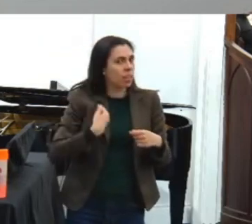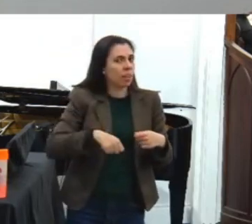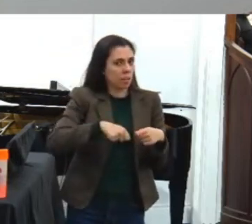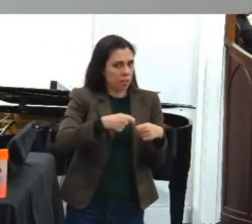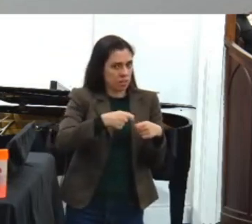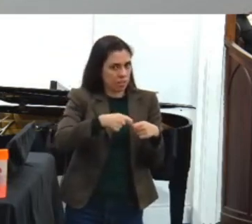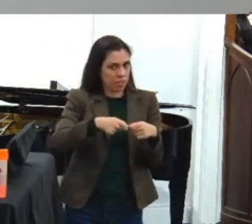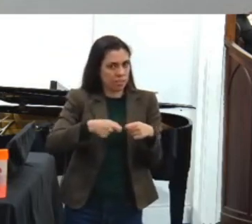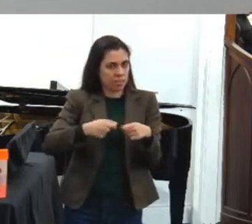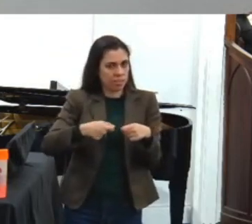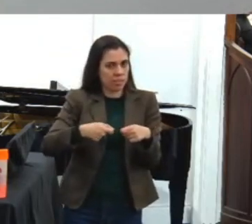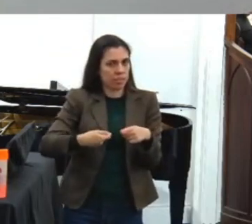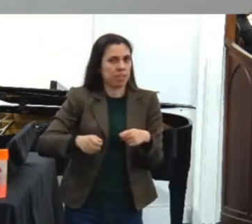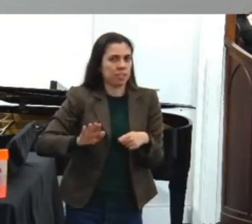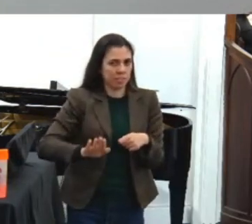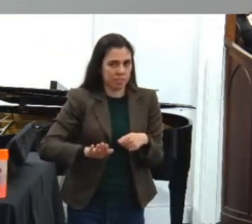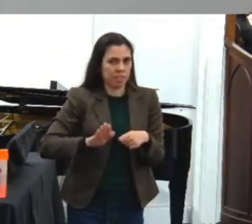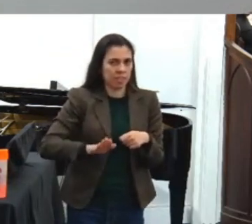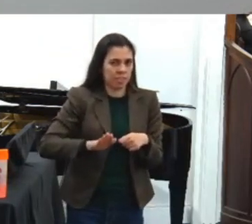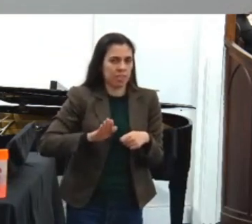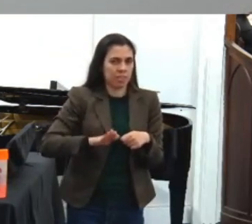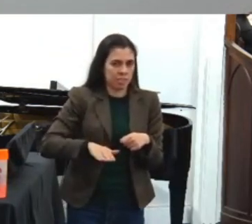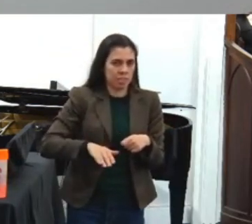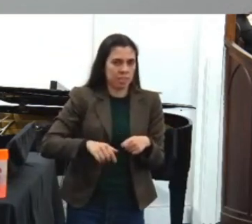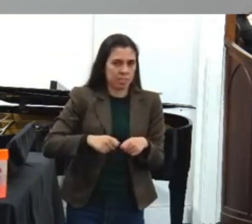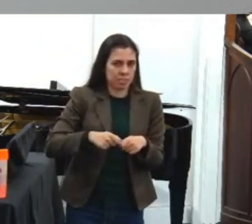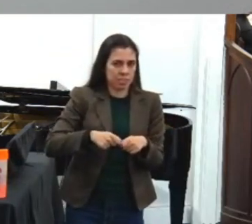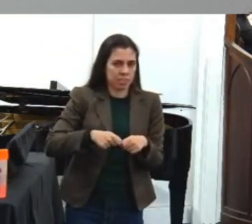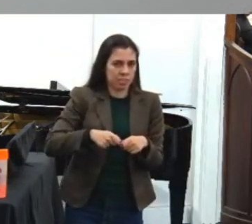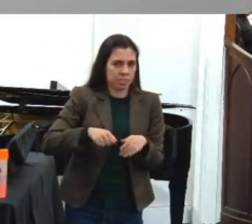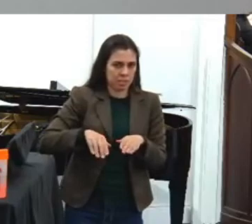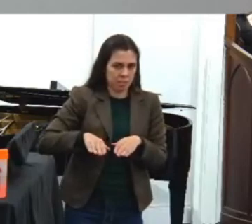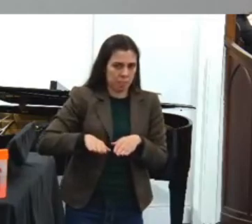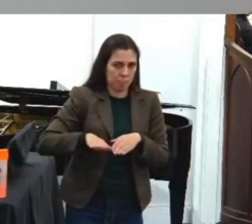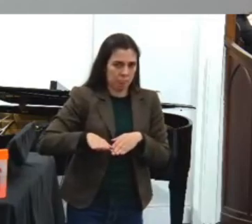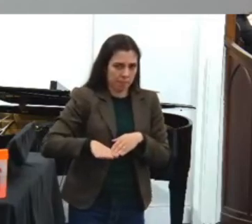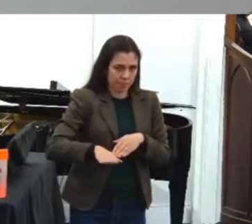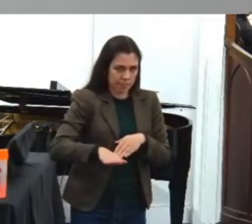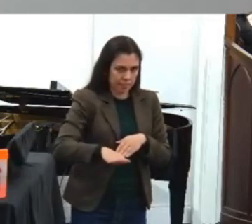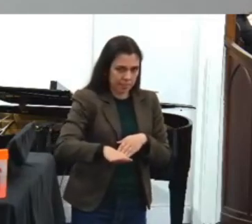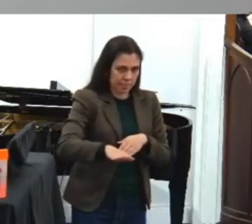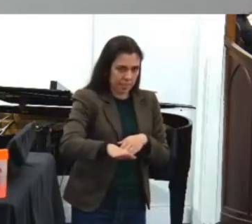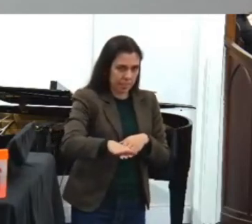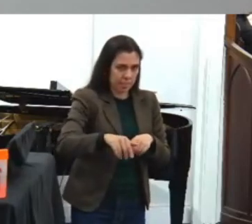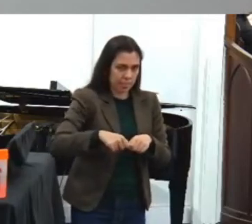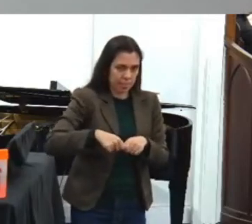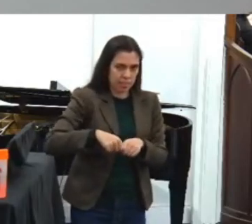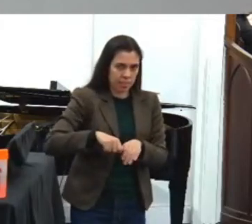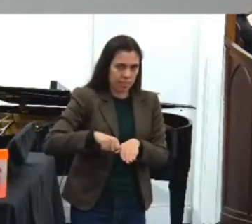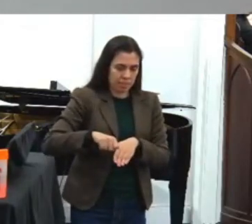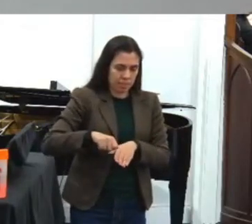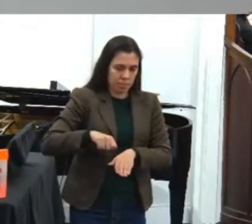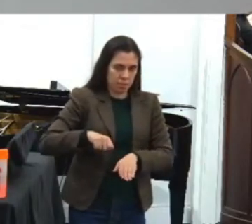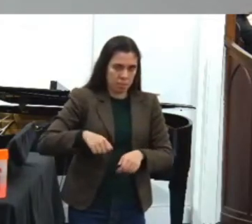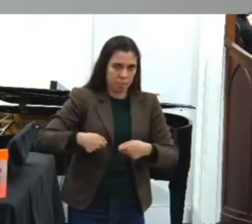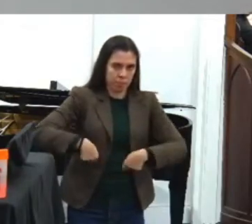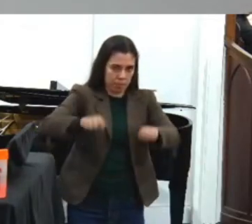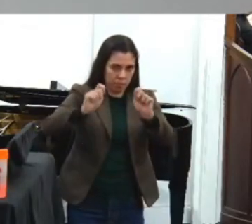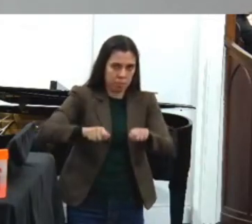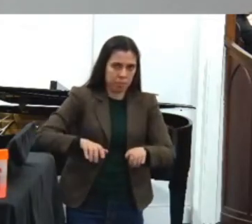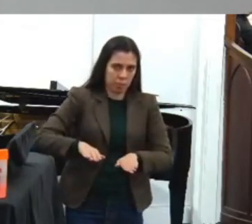Mas Laodiceia sediava, além disso, uma famosa escola de medicina da